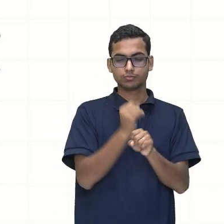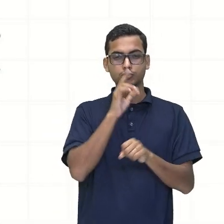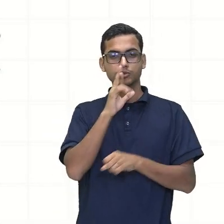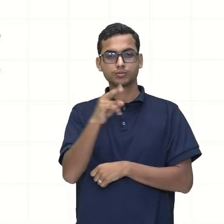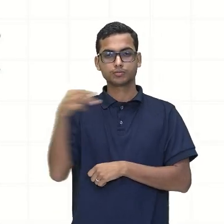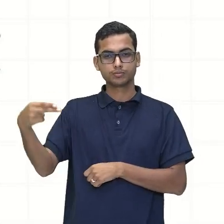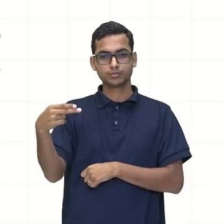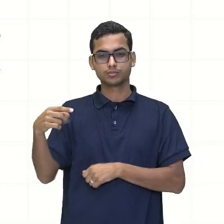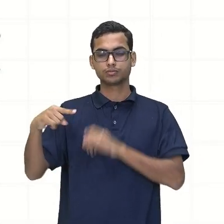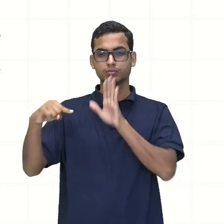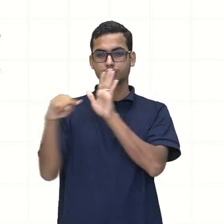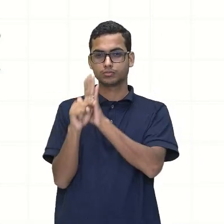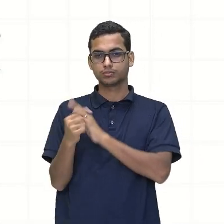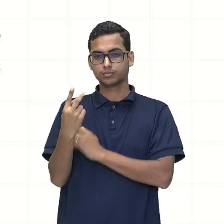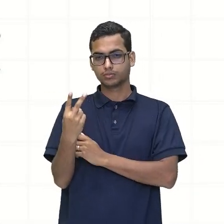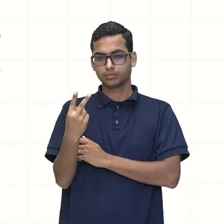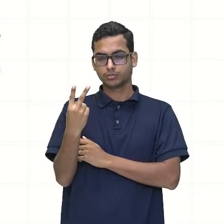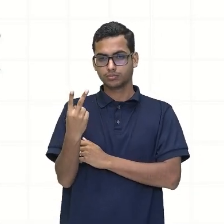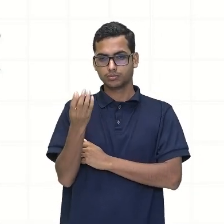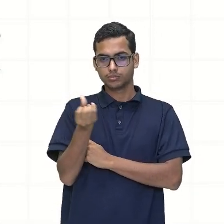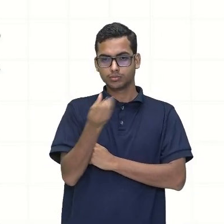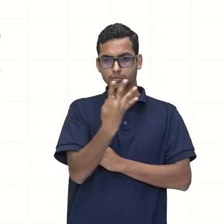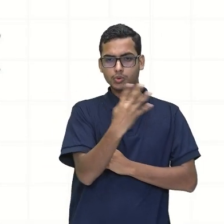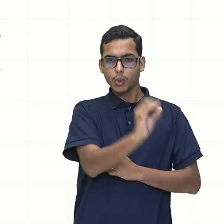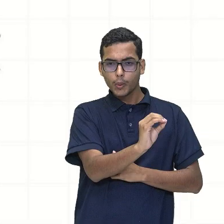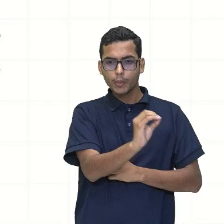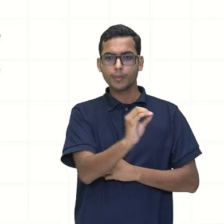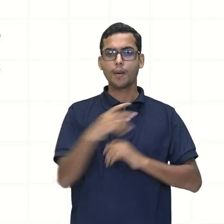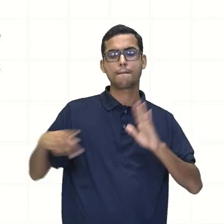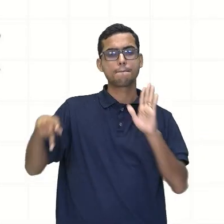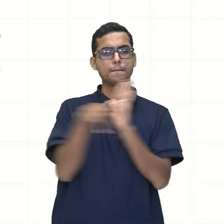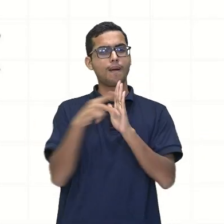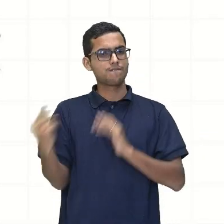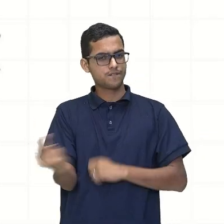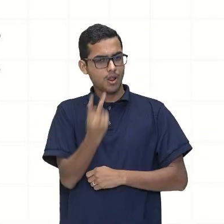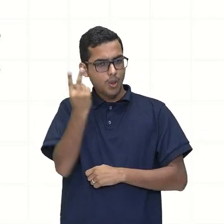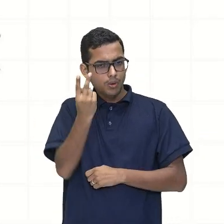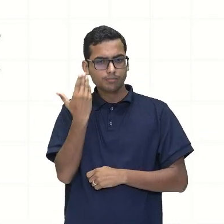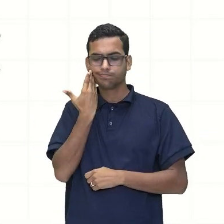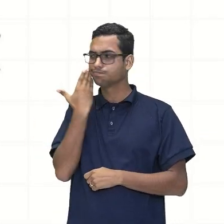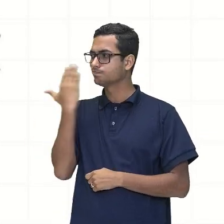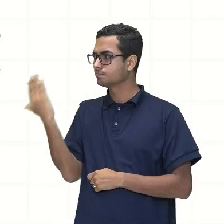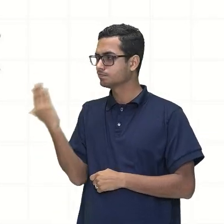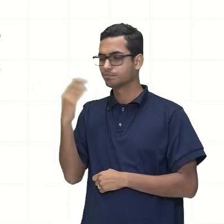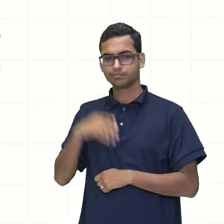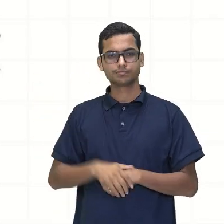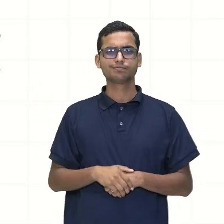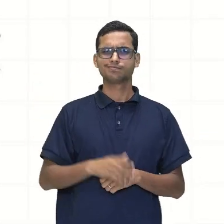2.640. Então, é o próprio valor, porque, lembrem lá da